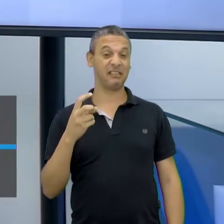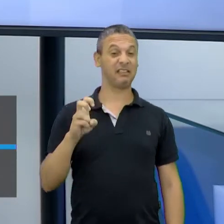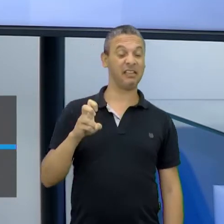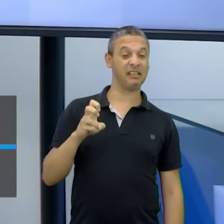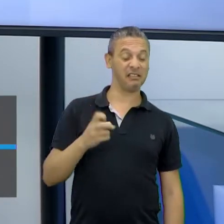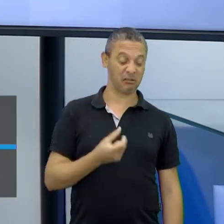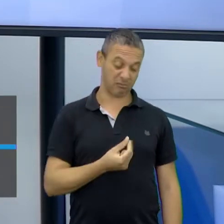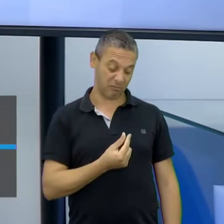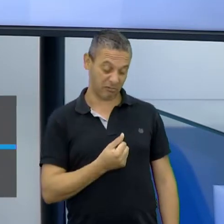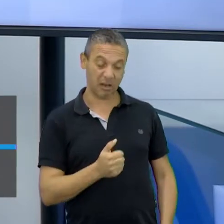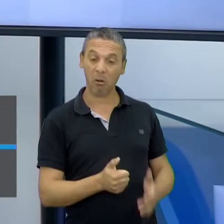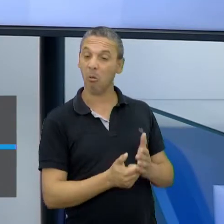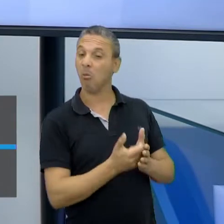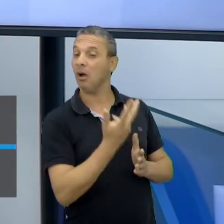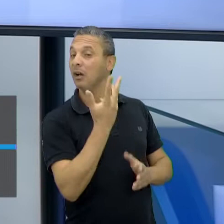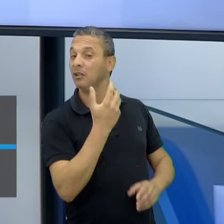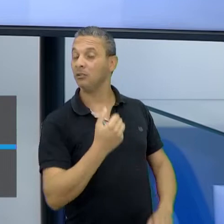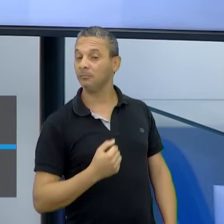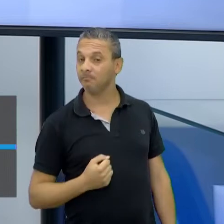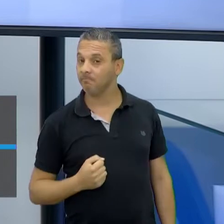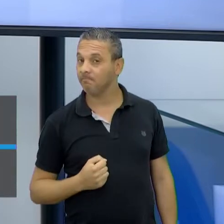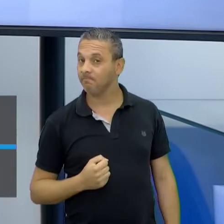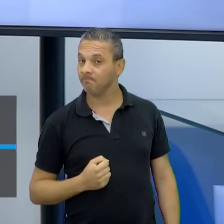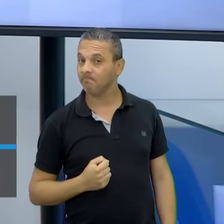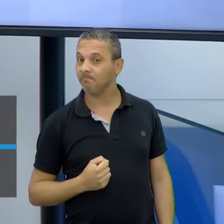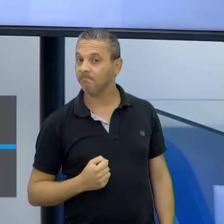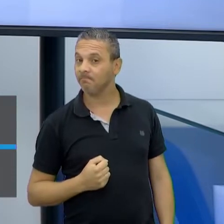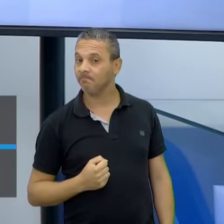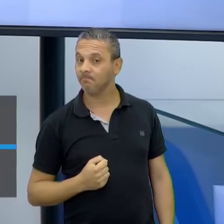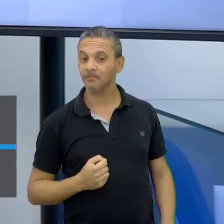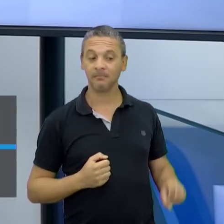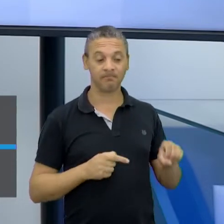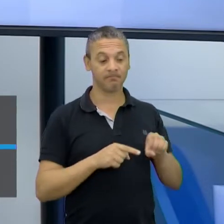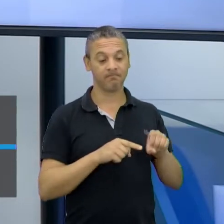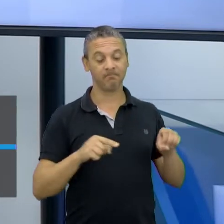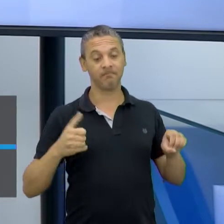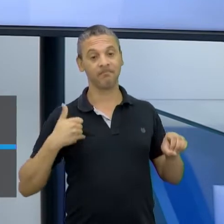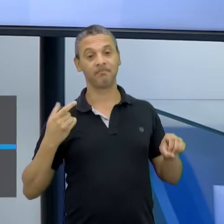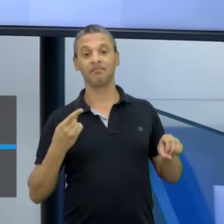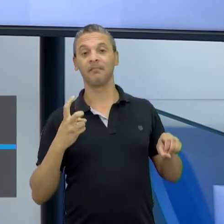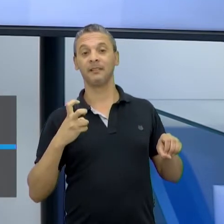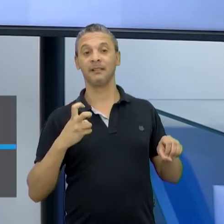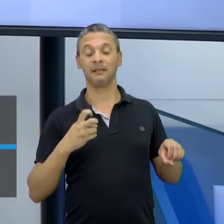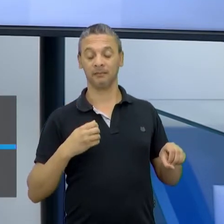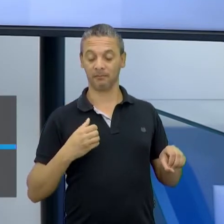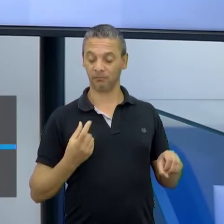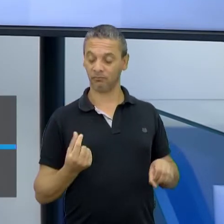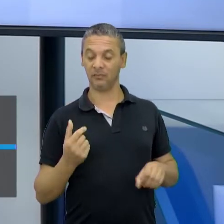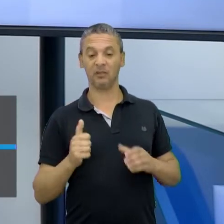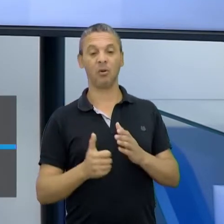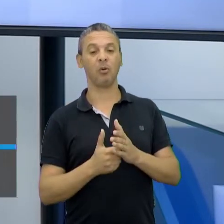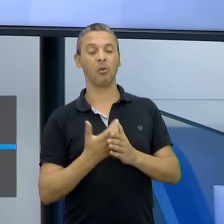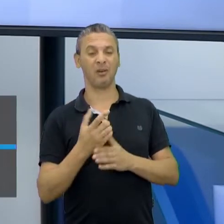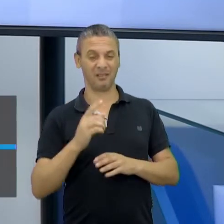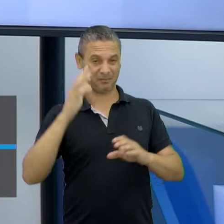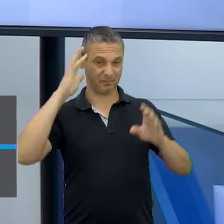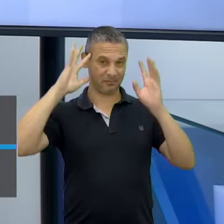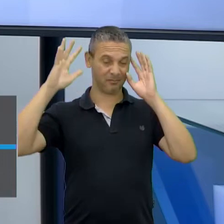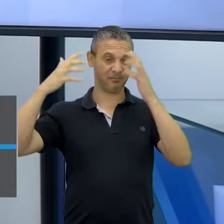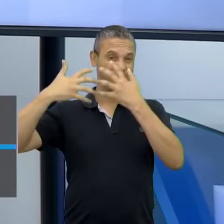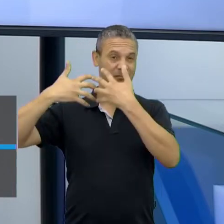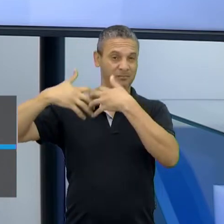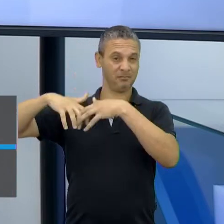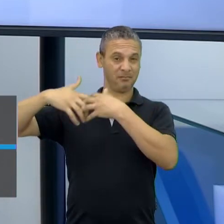ter 14, uns devem ter 15. Quanto vocês custam de 0 a 15 anos? Vocês já pensaram nisso? Vocês